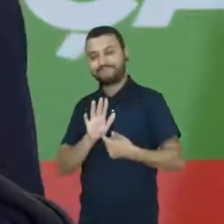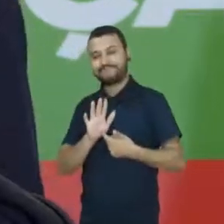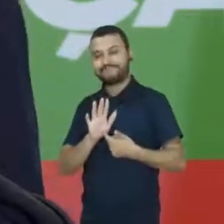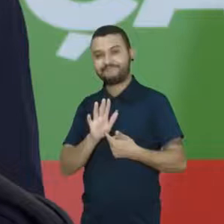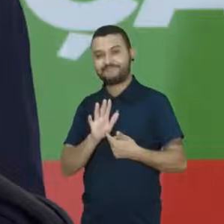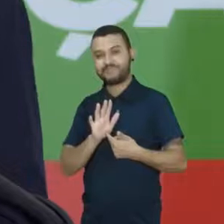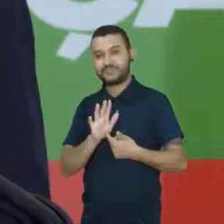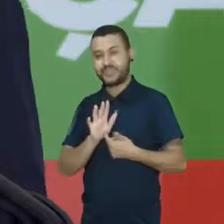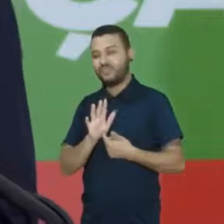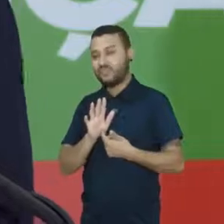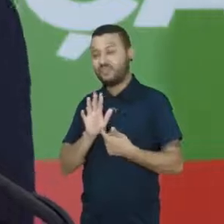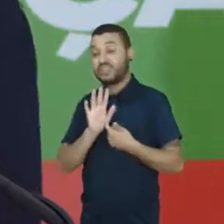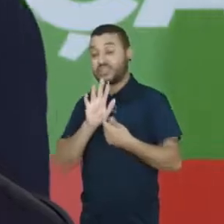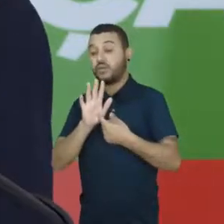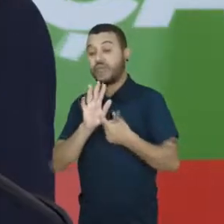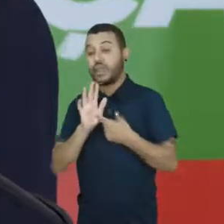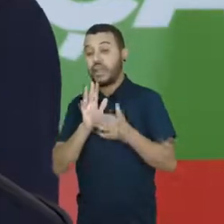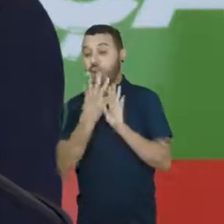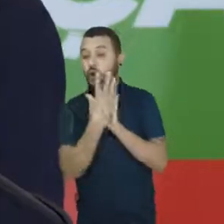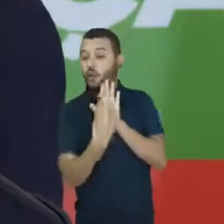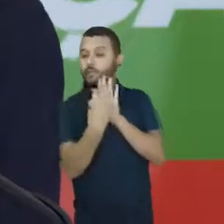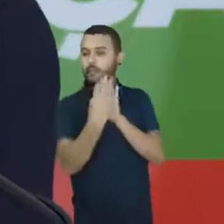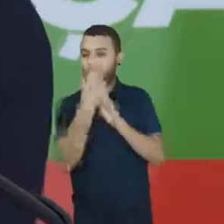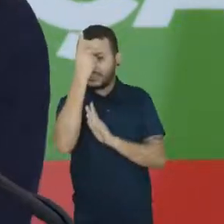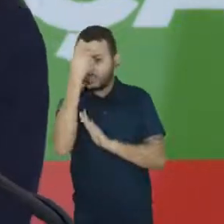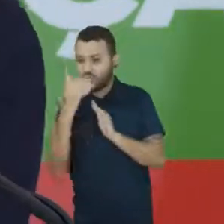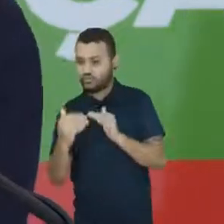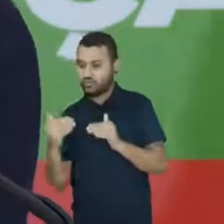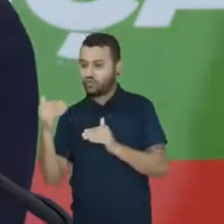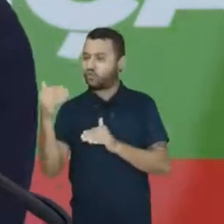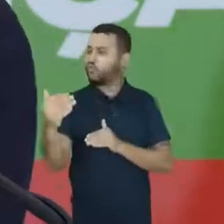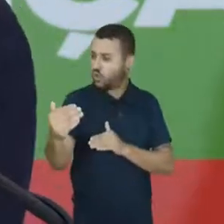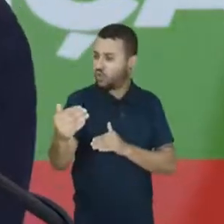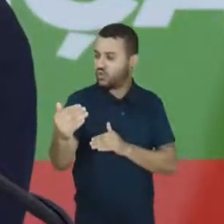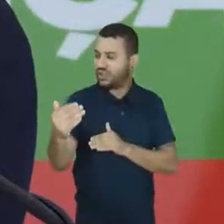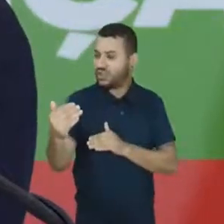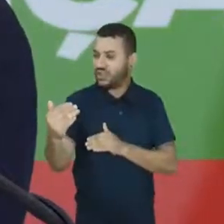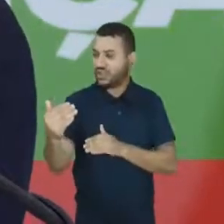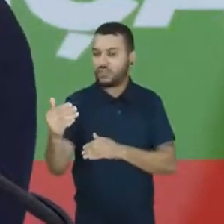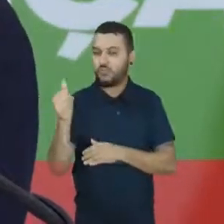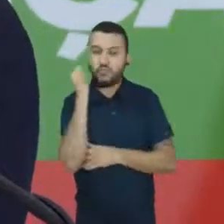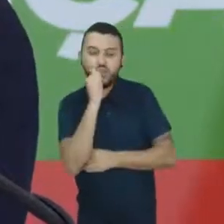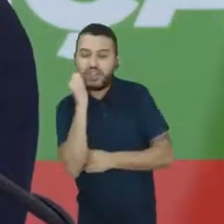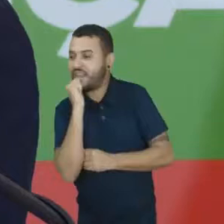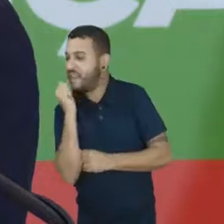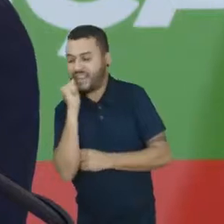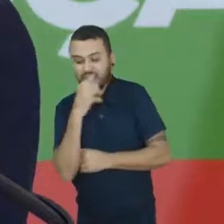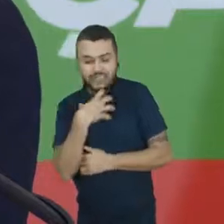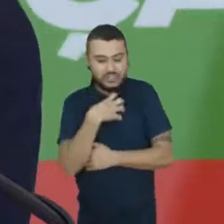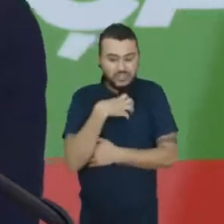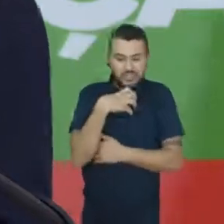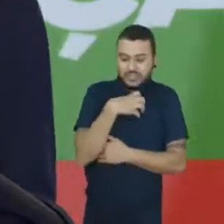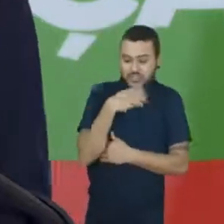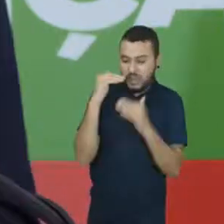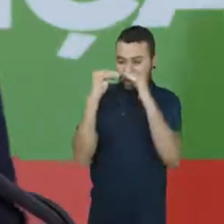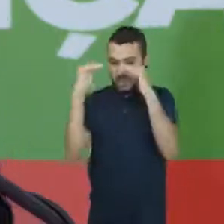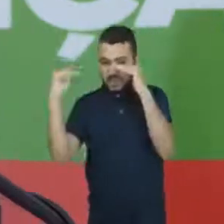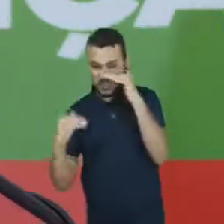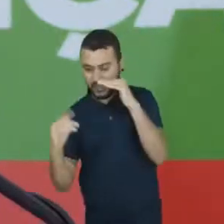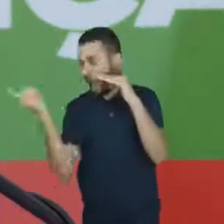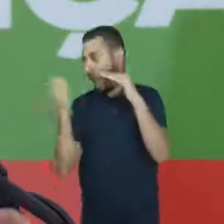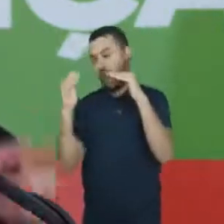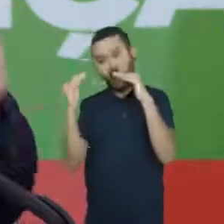lições para que daqui para frente nenhuma mulher se sinta inferior numa